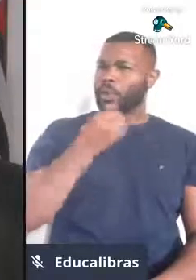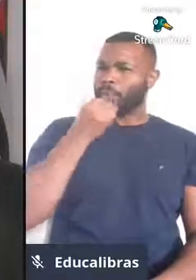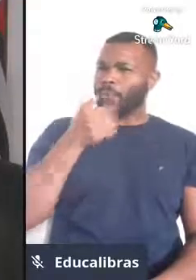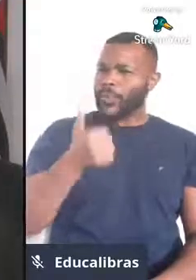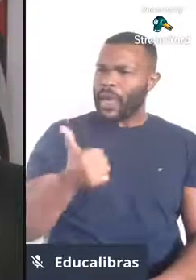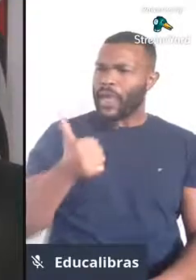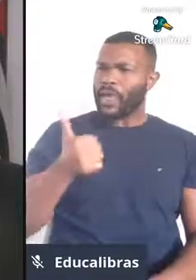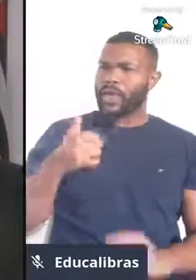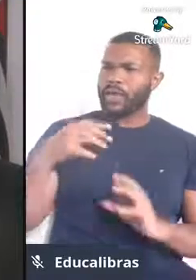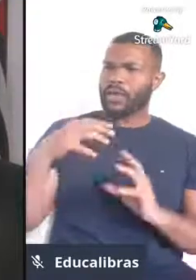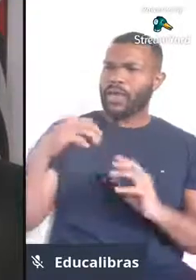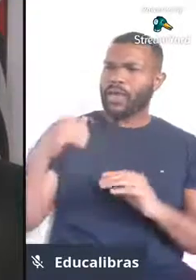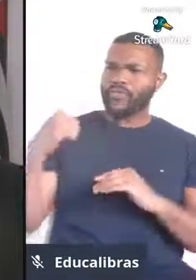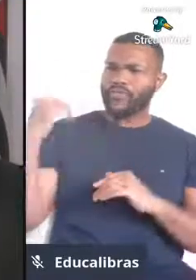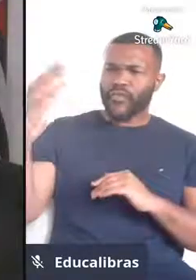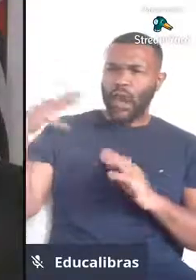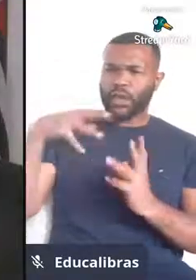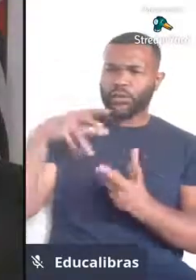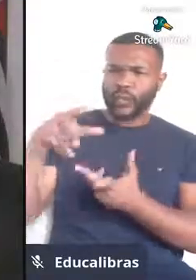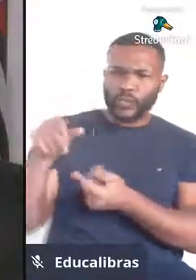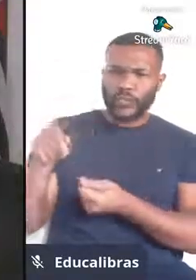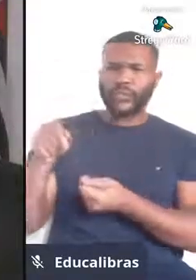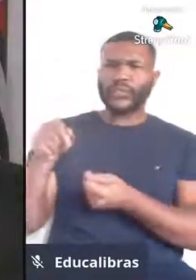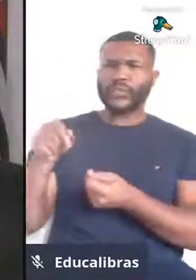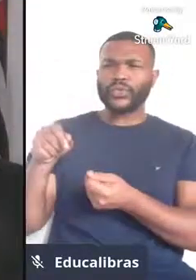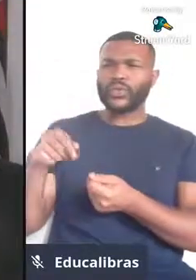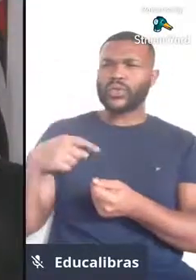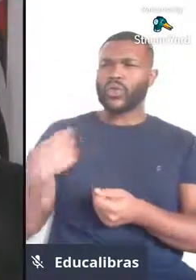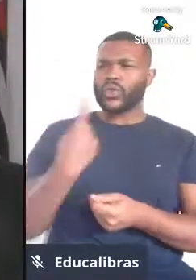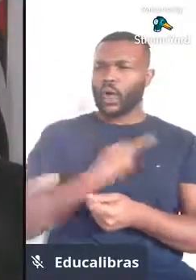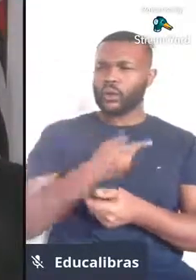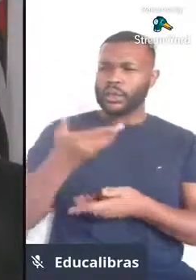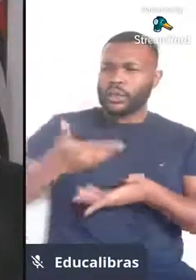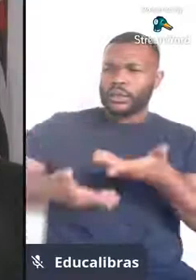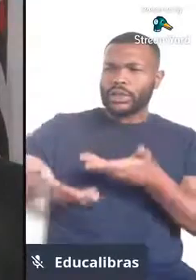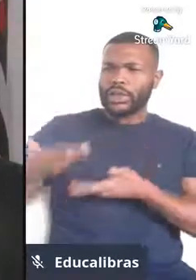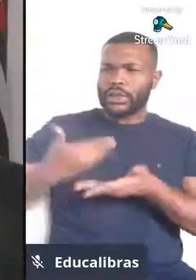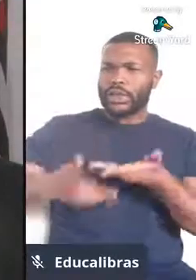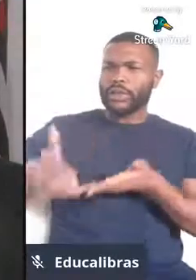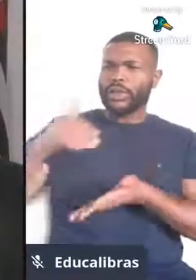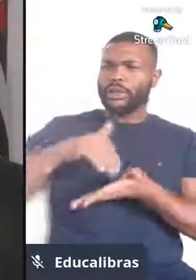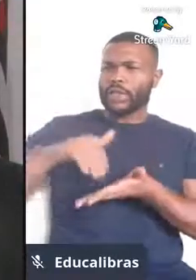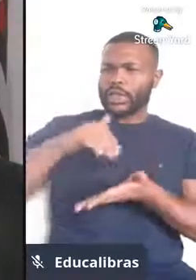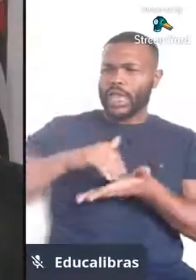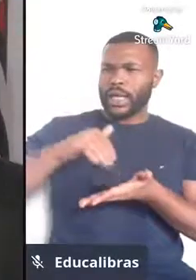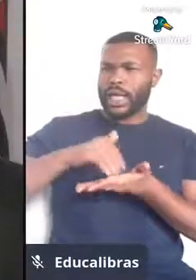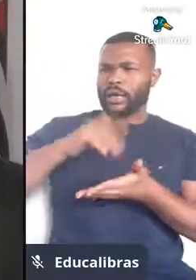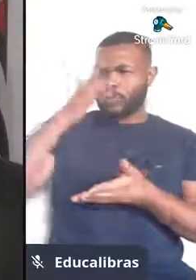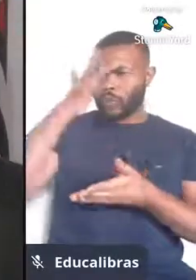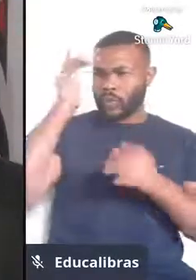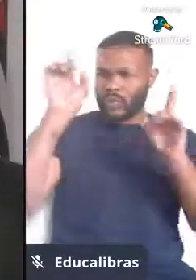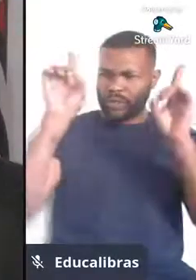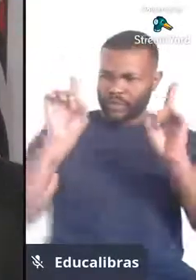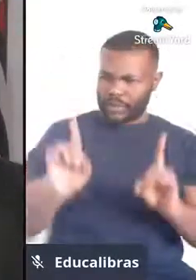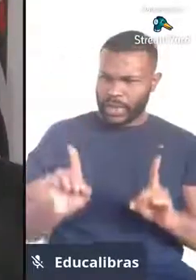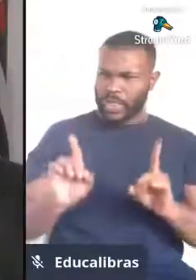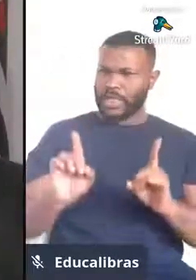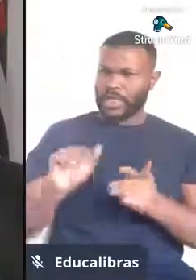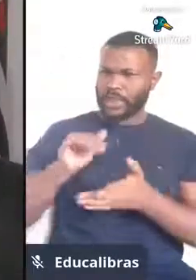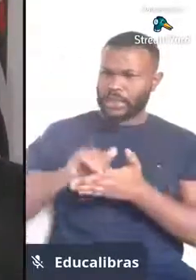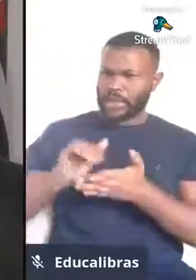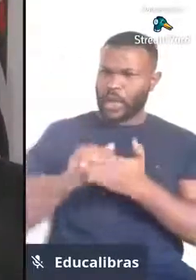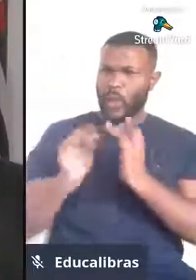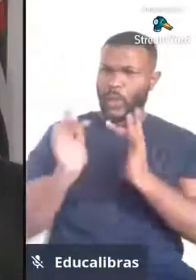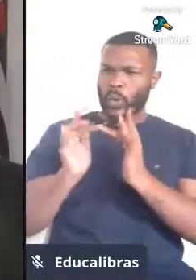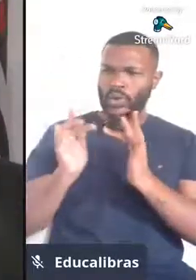no que tange a nossa interação aí da Secretaria da SUNIPED com relações internacionais?